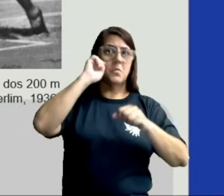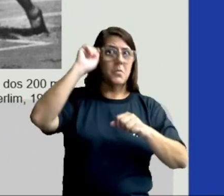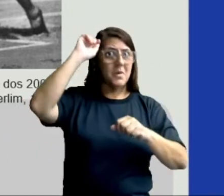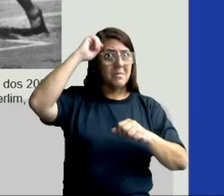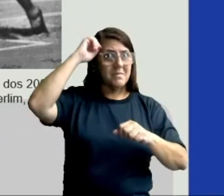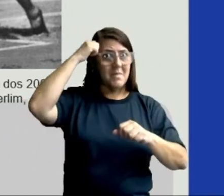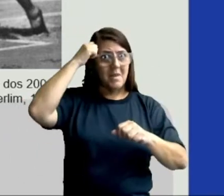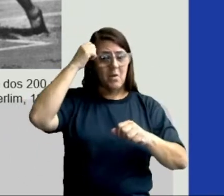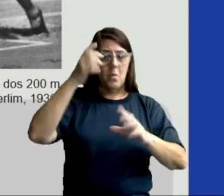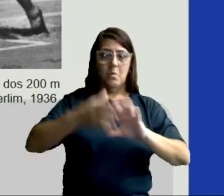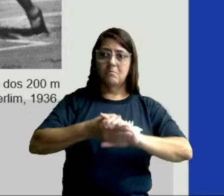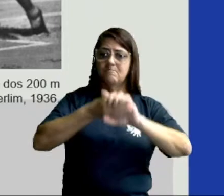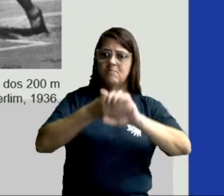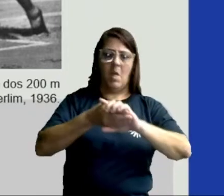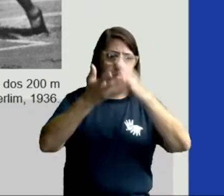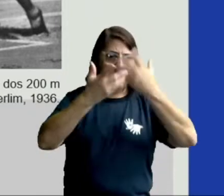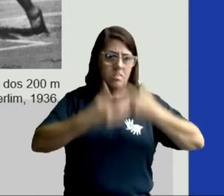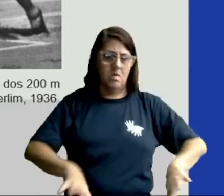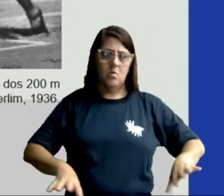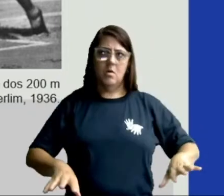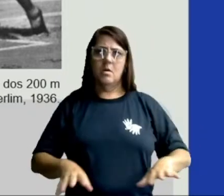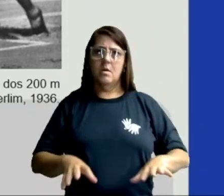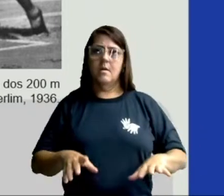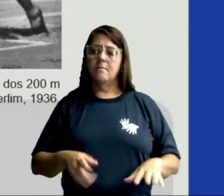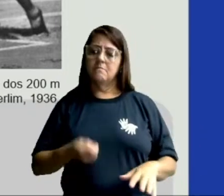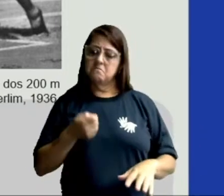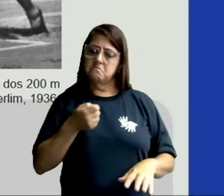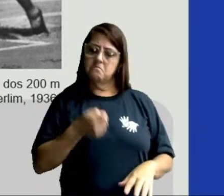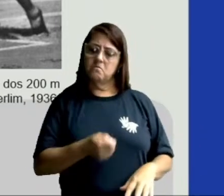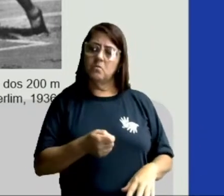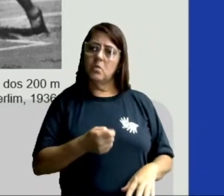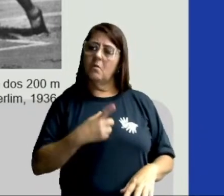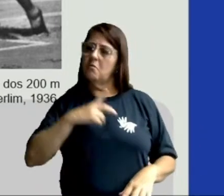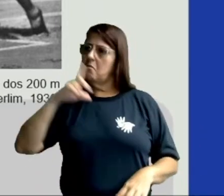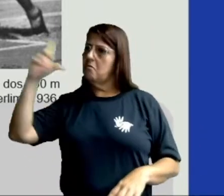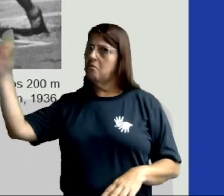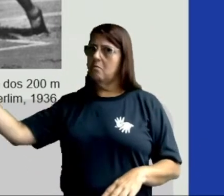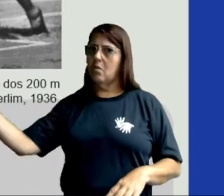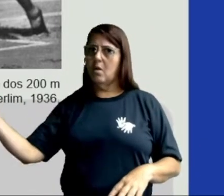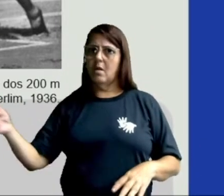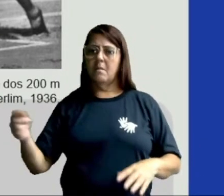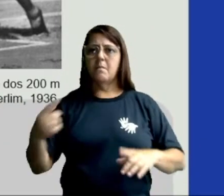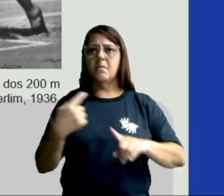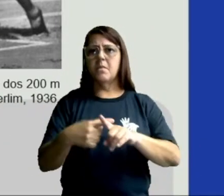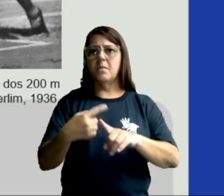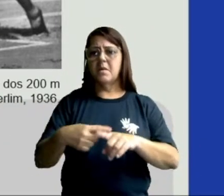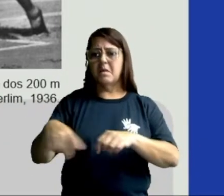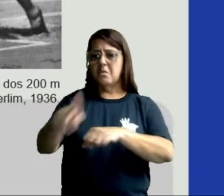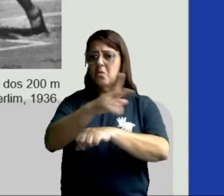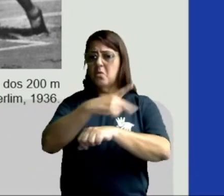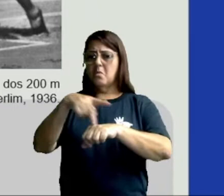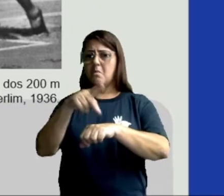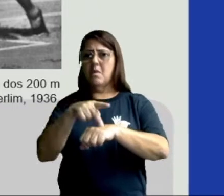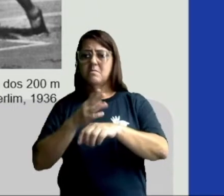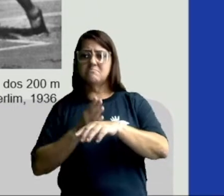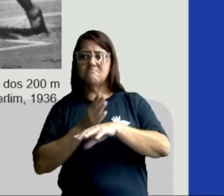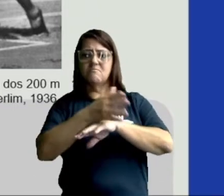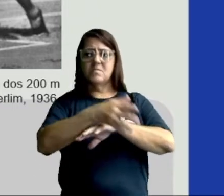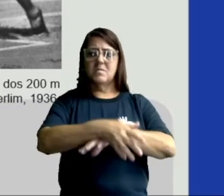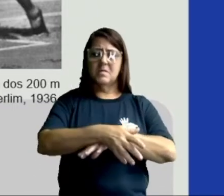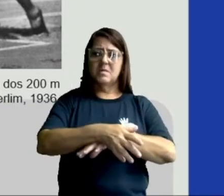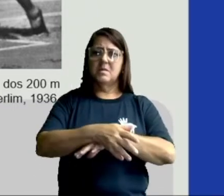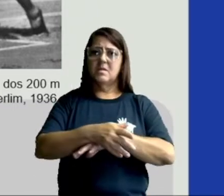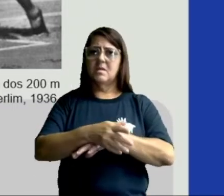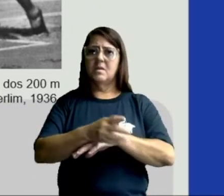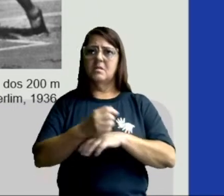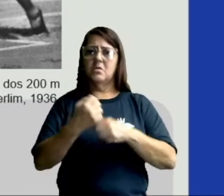questionado, Owens disse que não se importava com isso, se importava mais com o fato de não poder, em seu país, entrar pela porta da